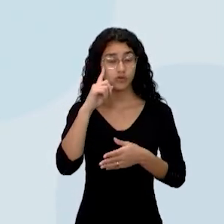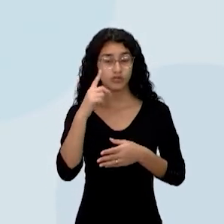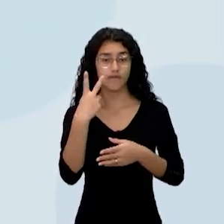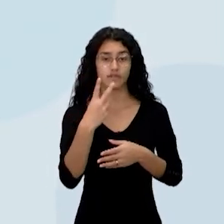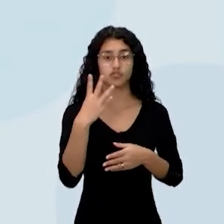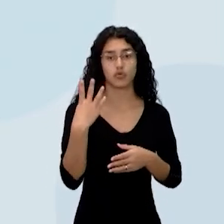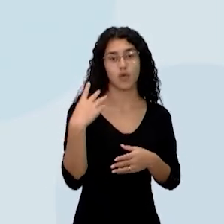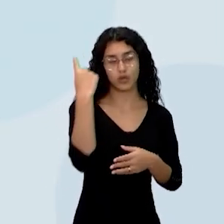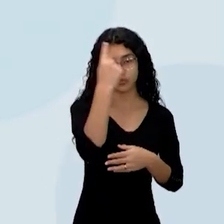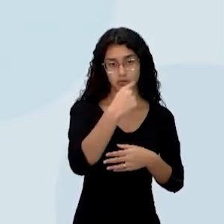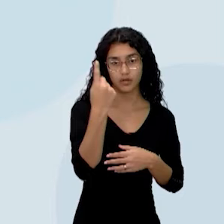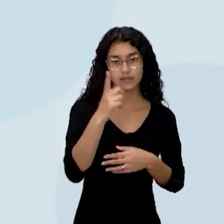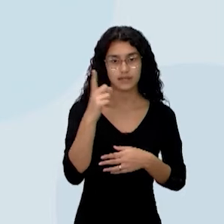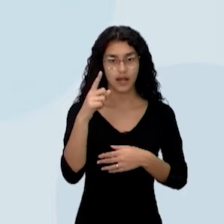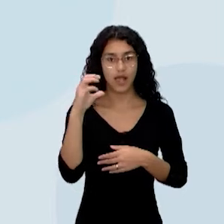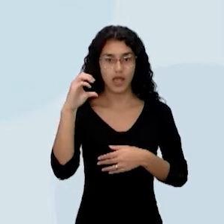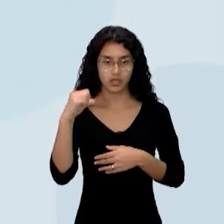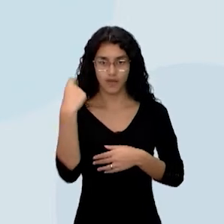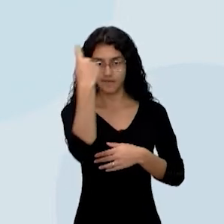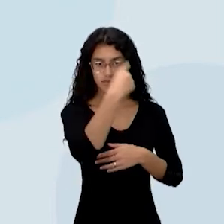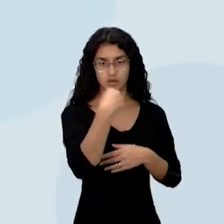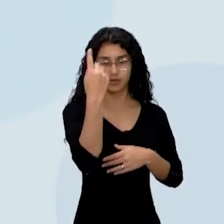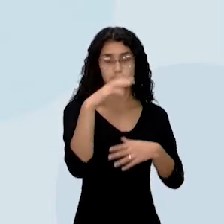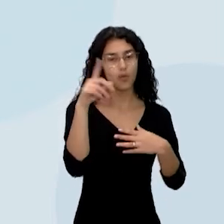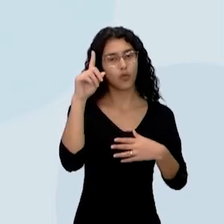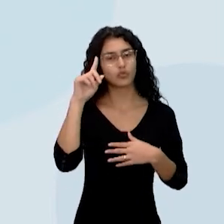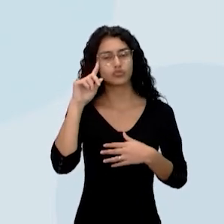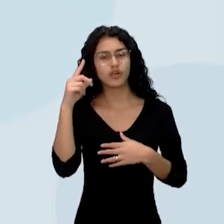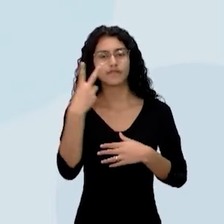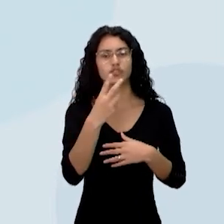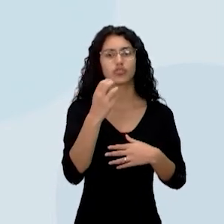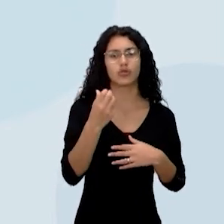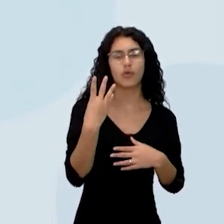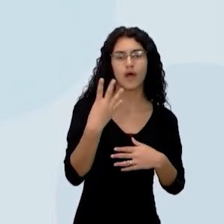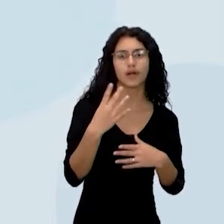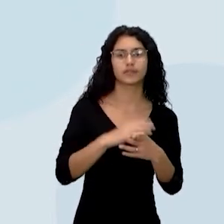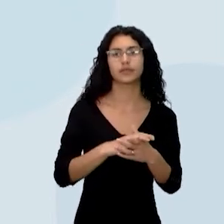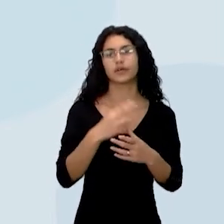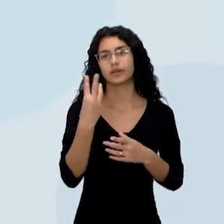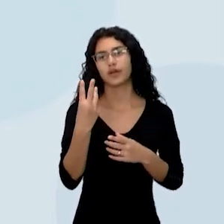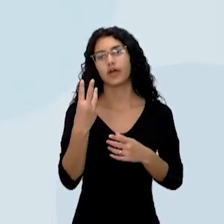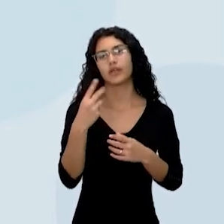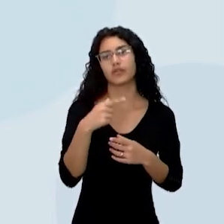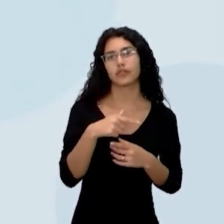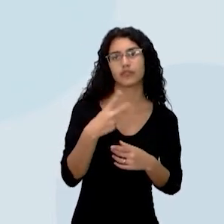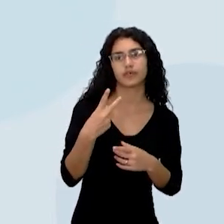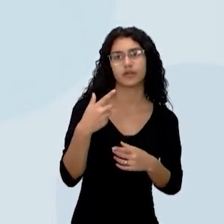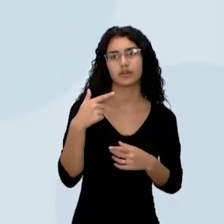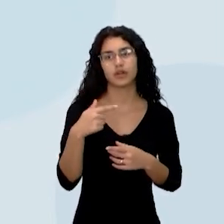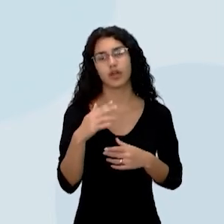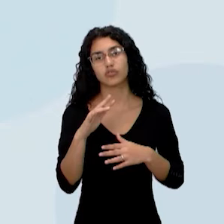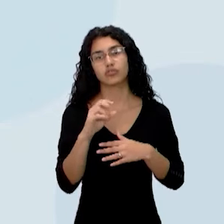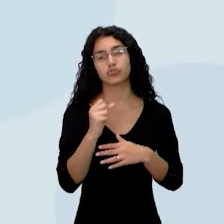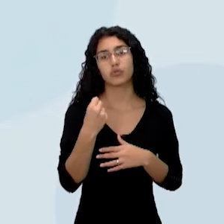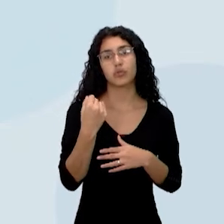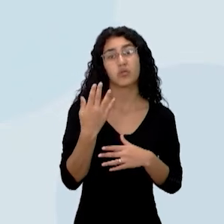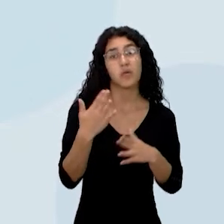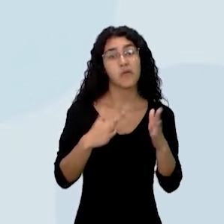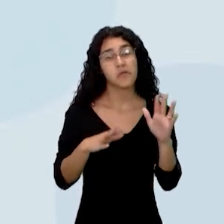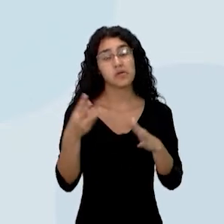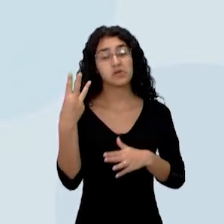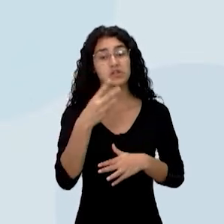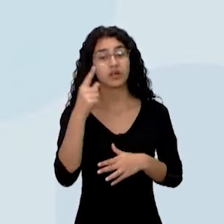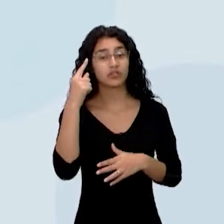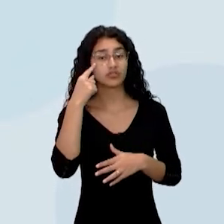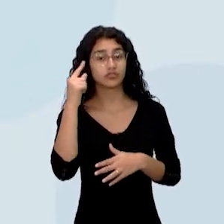9. Então, praticamente aí, enquanto passou um dia 24, vai 3, 27, vai quase 3 dias lá. Aqui